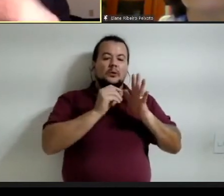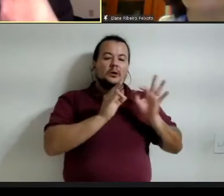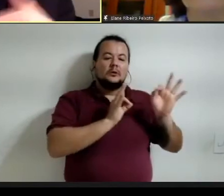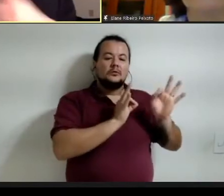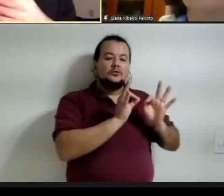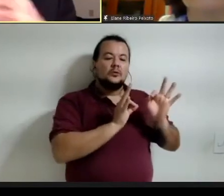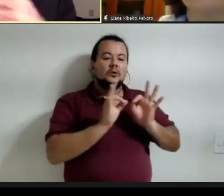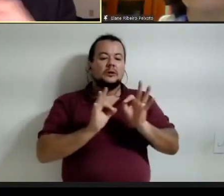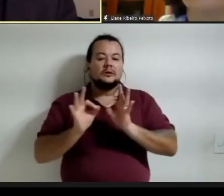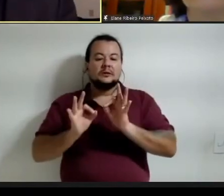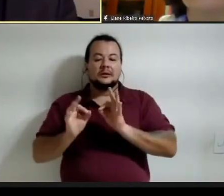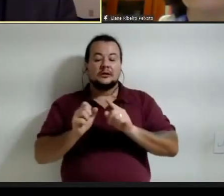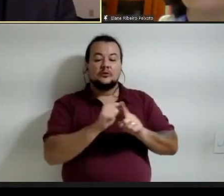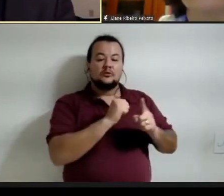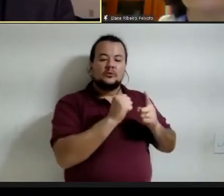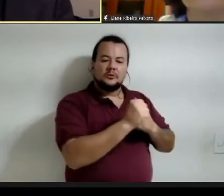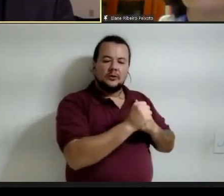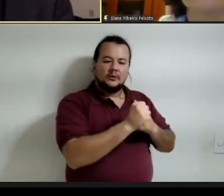serem